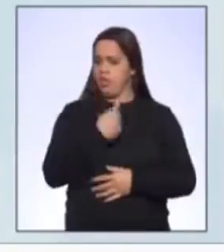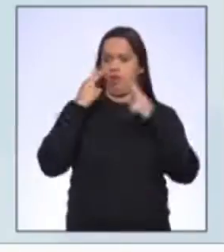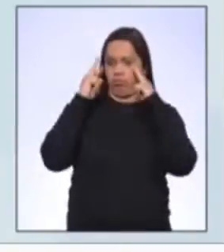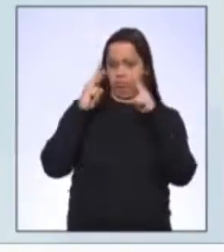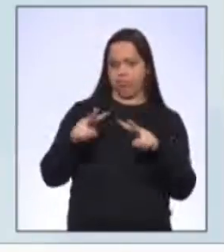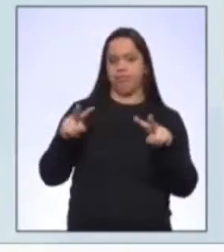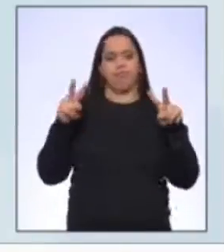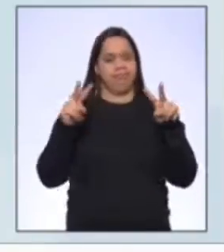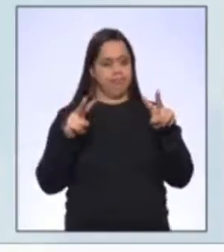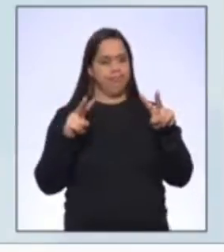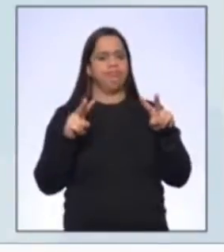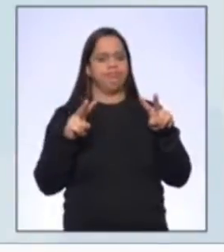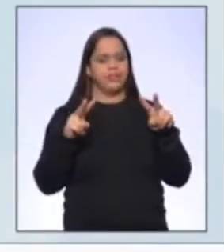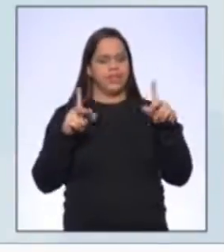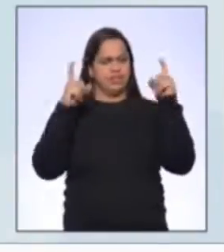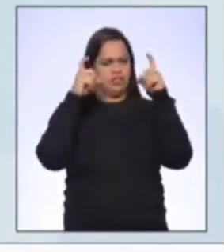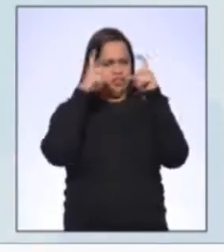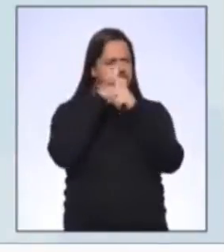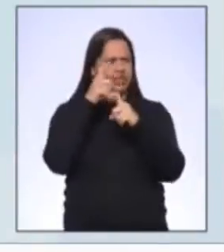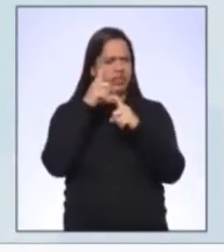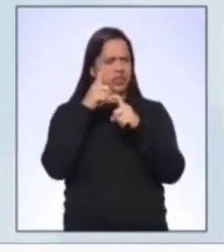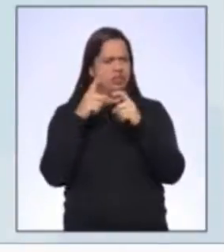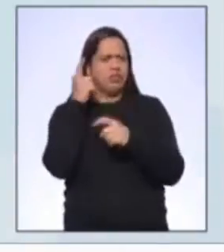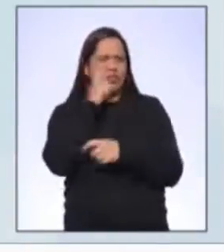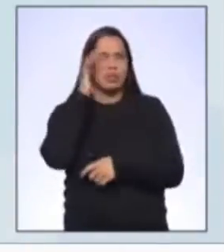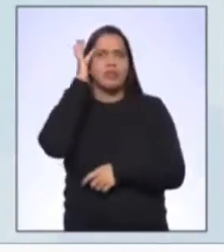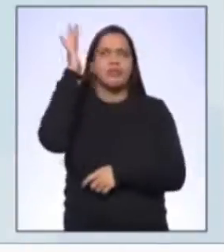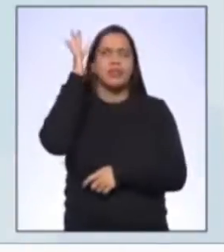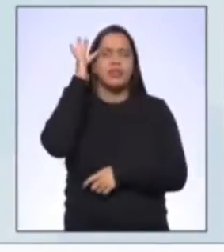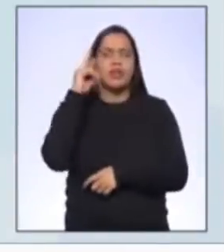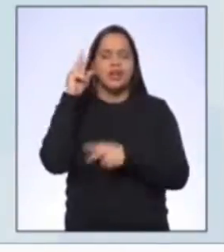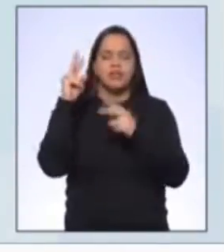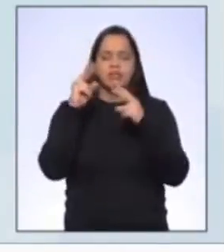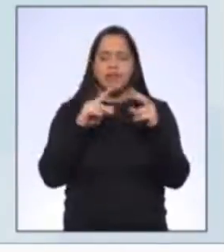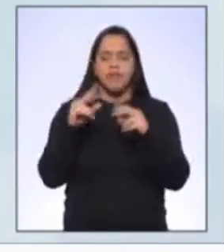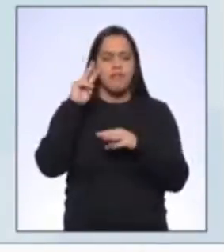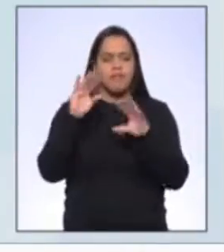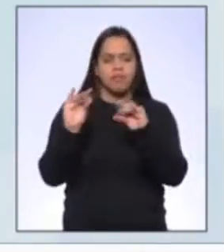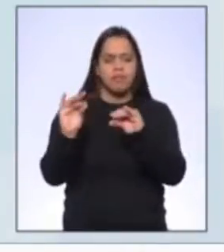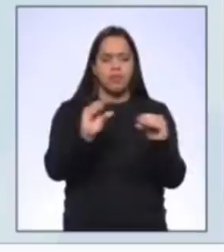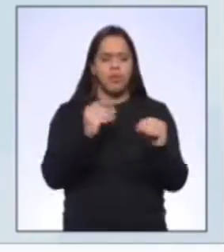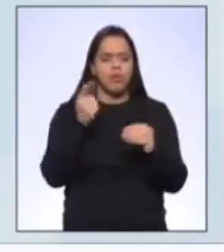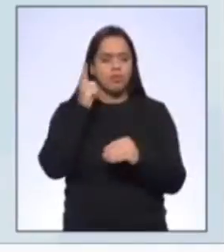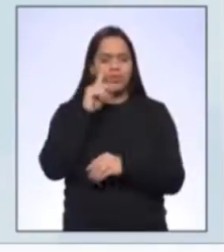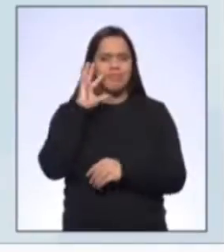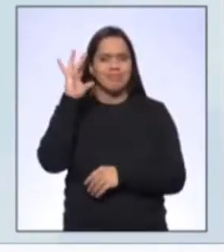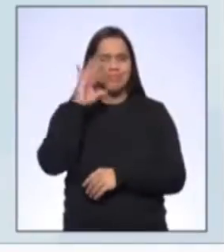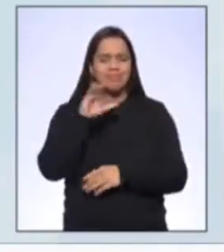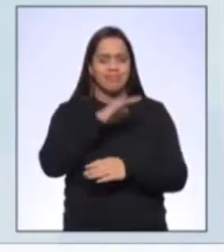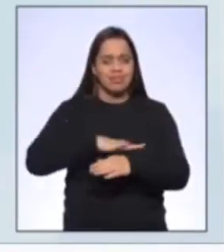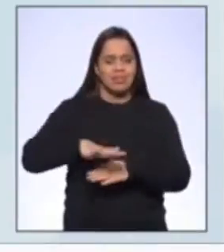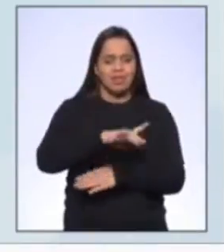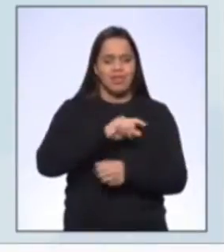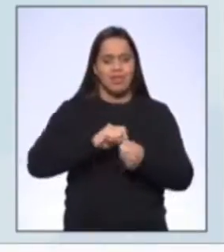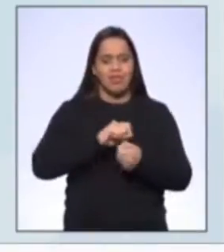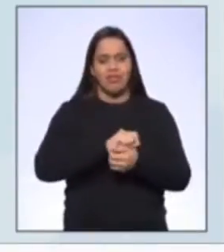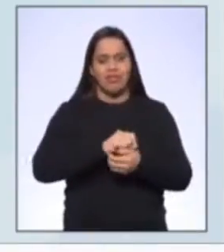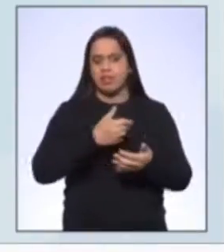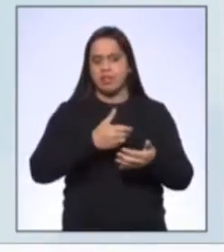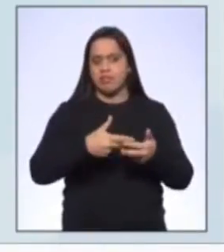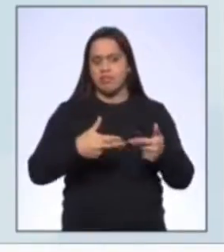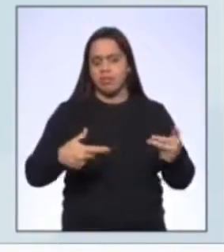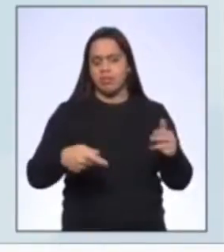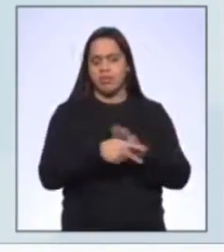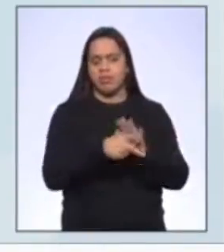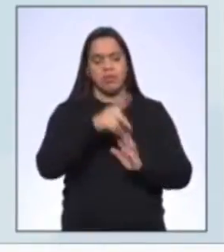enxergamos fica difícil nos imaginar sem ver as coisas ao nosso redor fazer as atividades do dia a